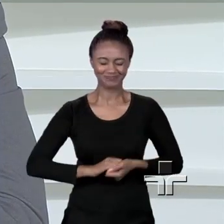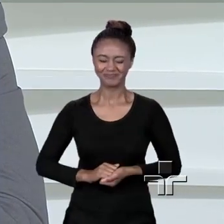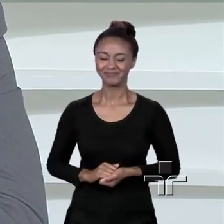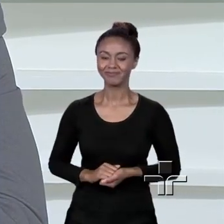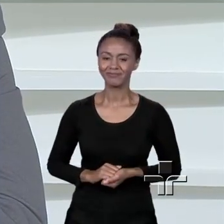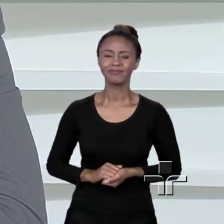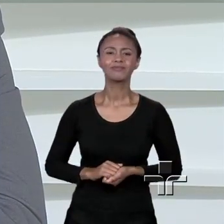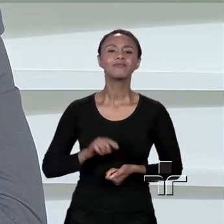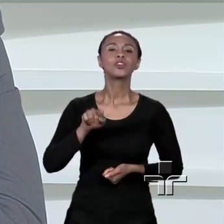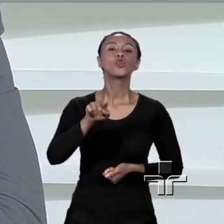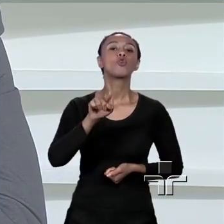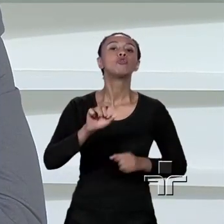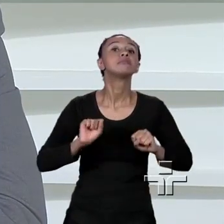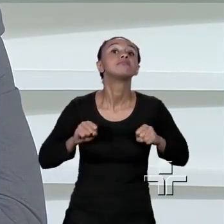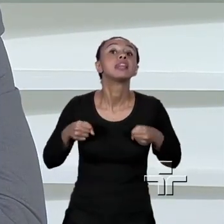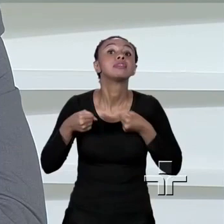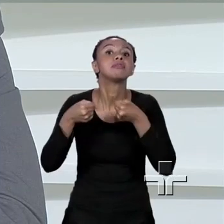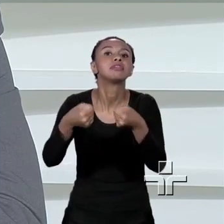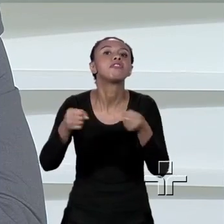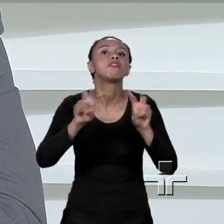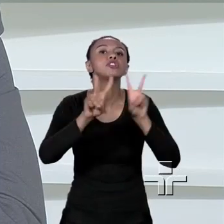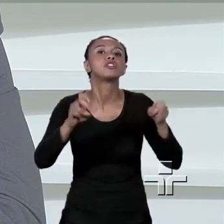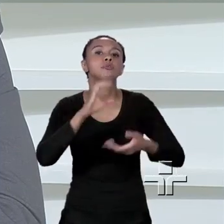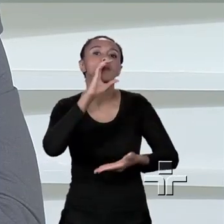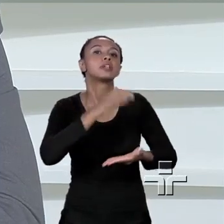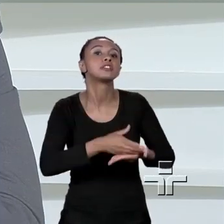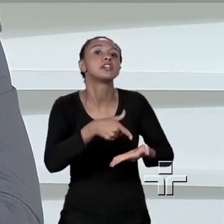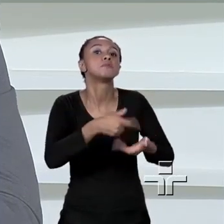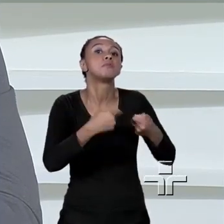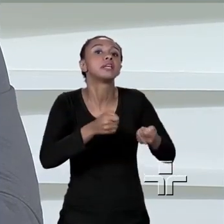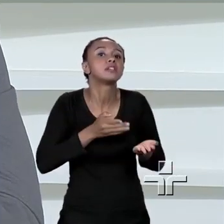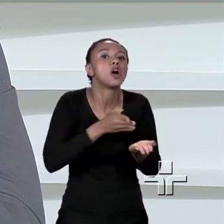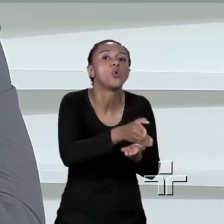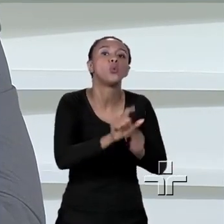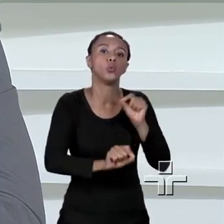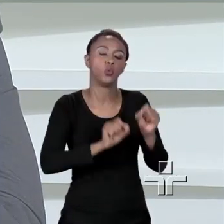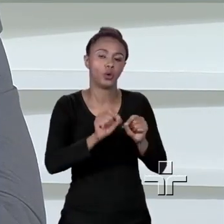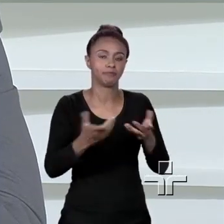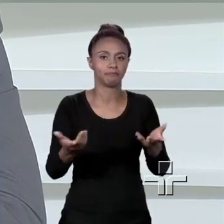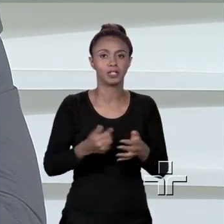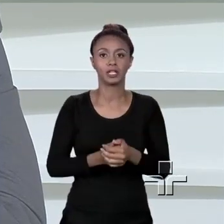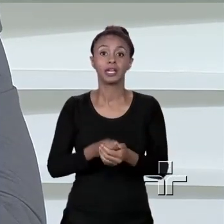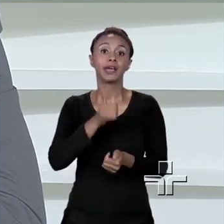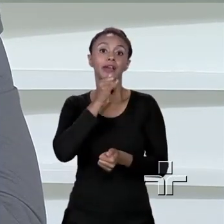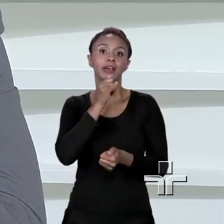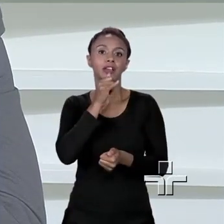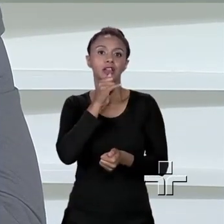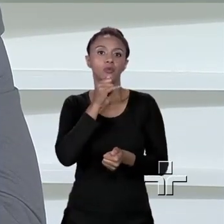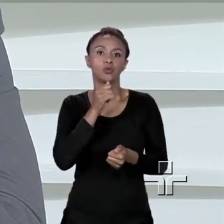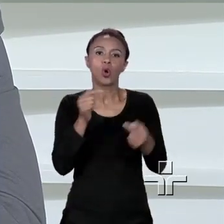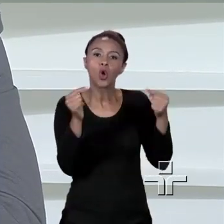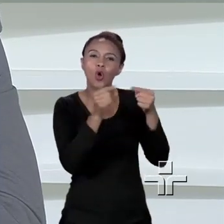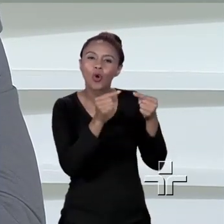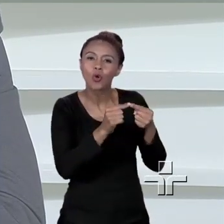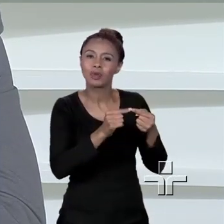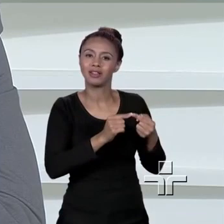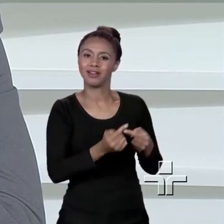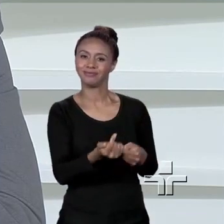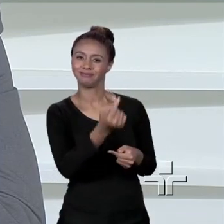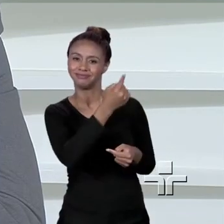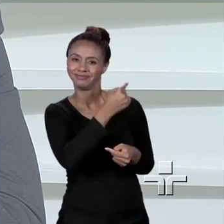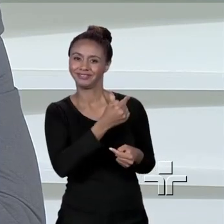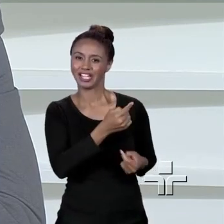Que linha que a senhora defende que o PSDB deve seguir? Uma linha mais próxima dos fundadores do partido, no início, com Franco